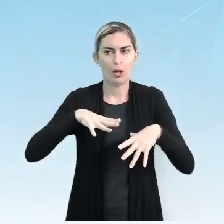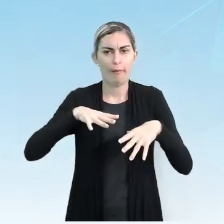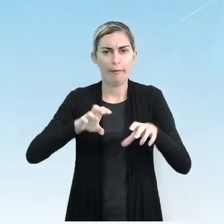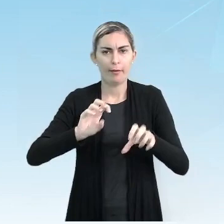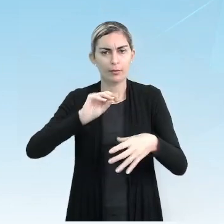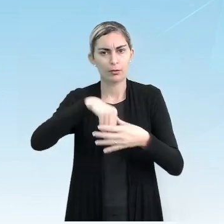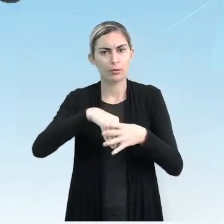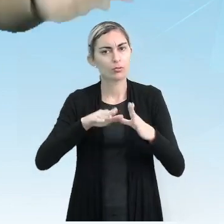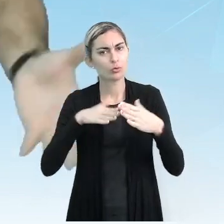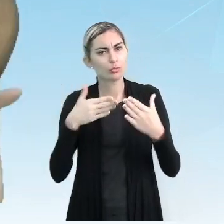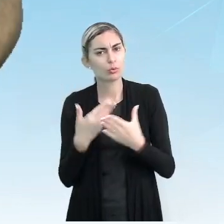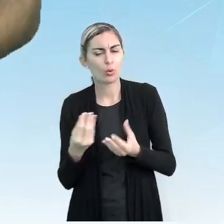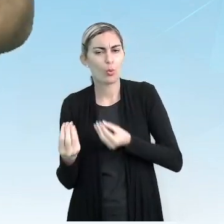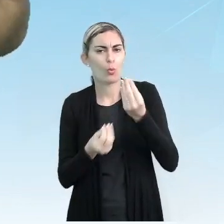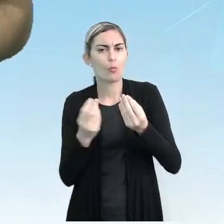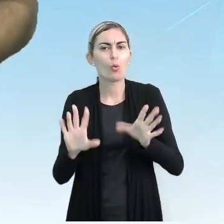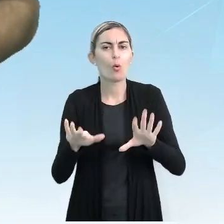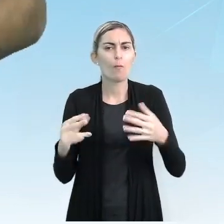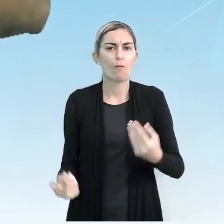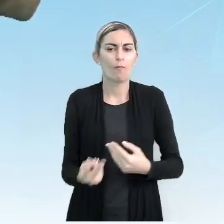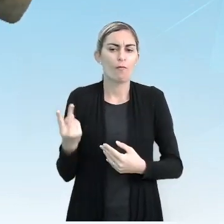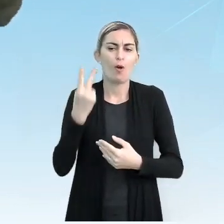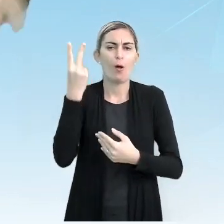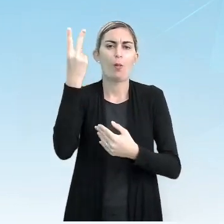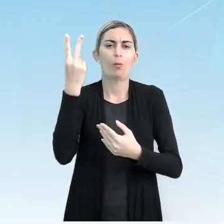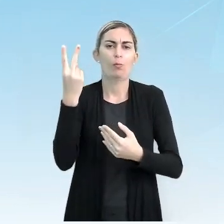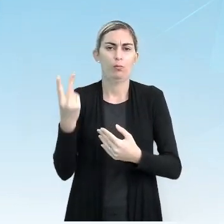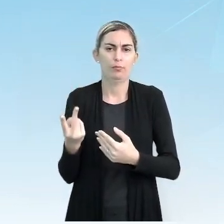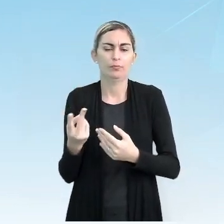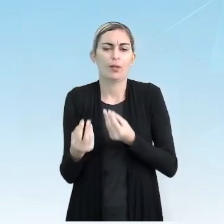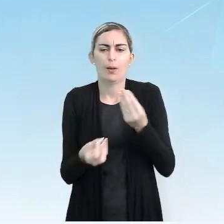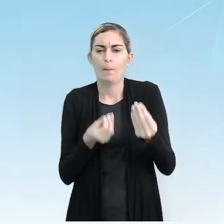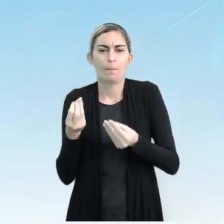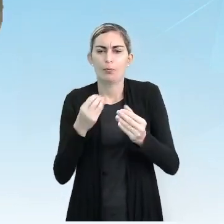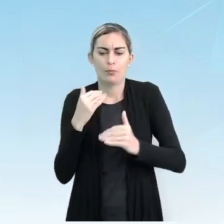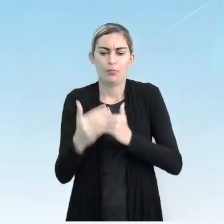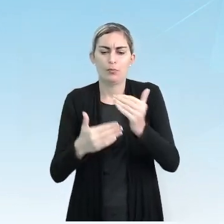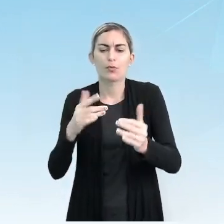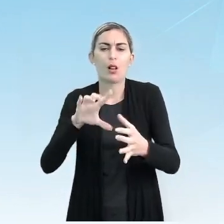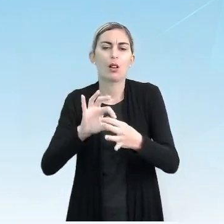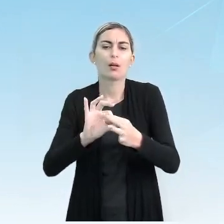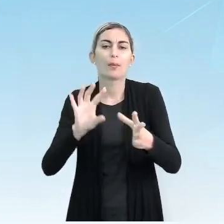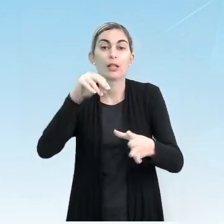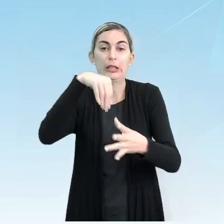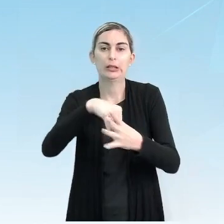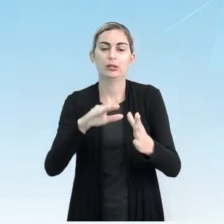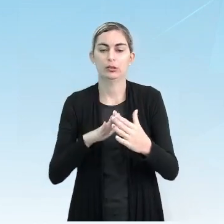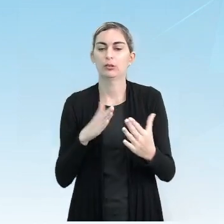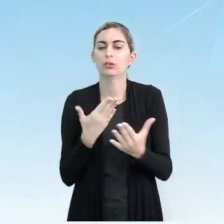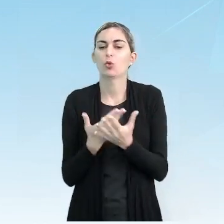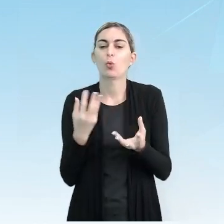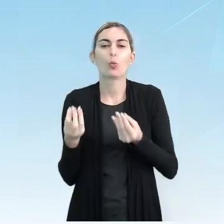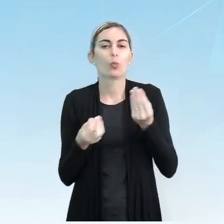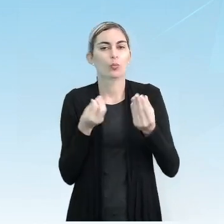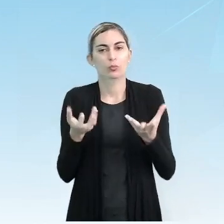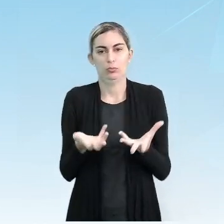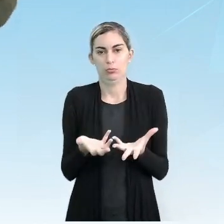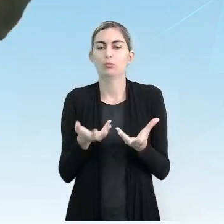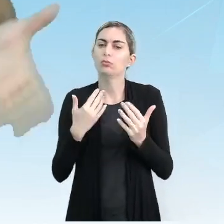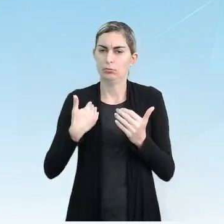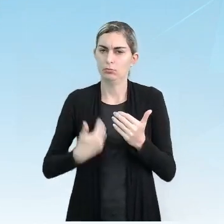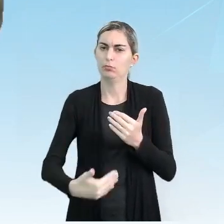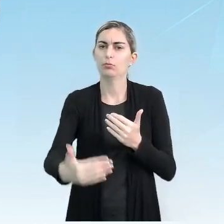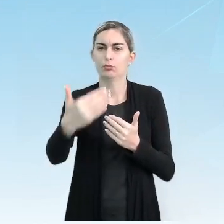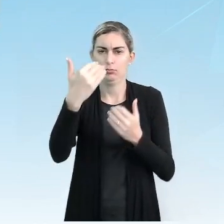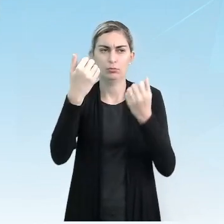escola, como é que é visto? Quais são os valores envolvidos com a escola? Como é que funciona o processo de liberdade na escola? Tá? Vamos ver todo esse processo e a decisão